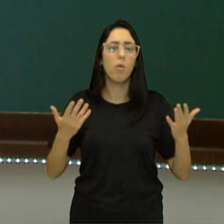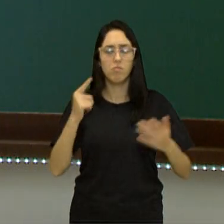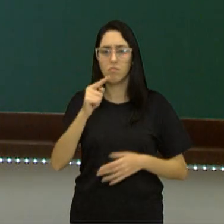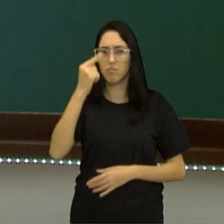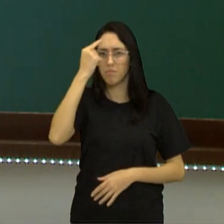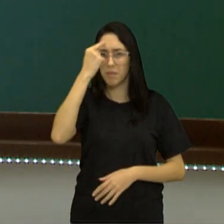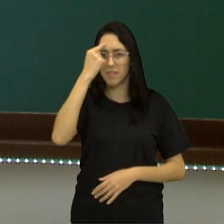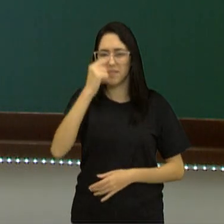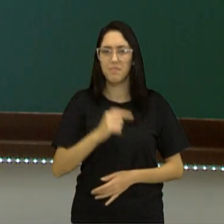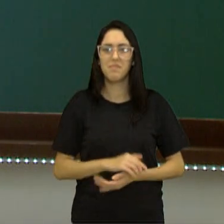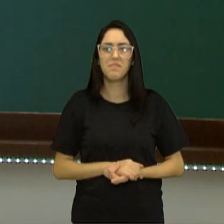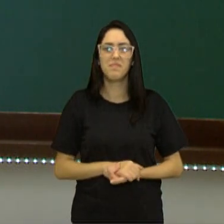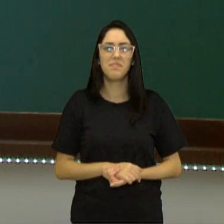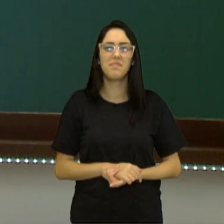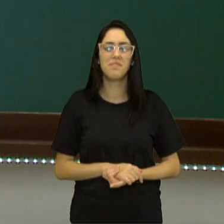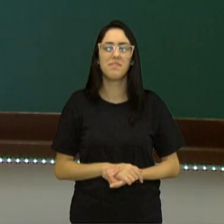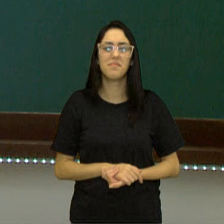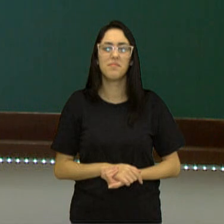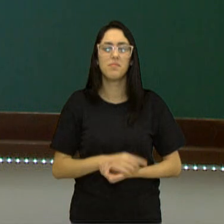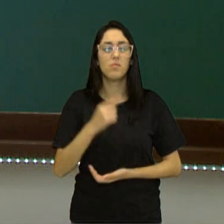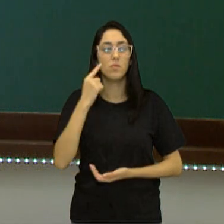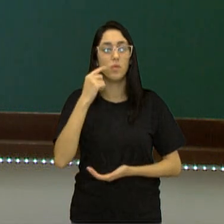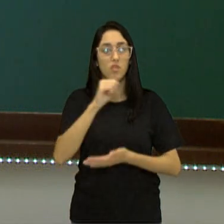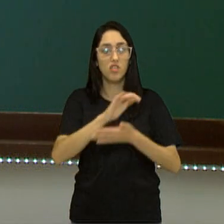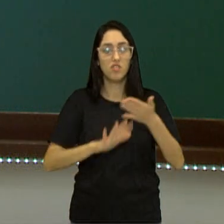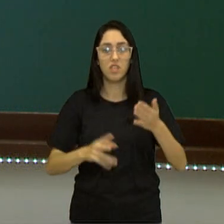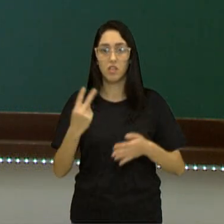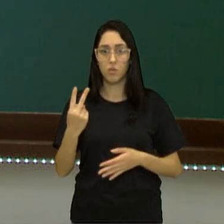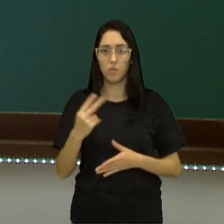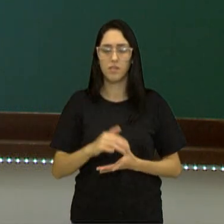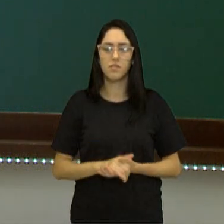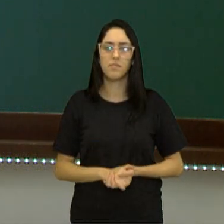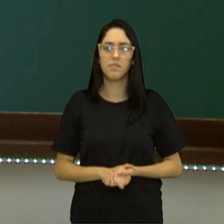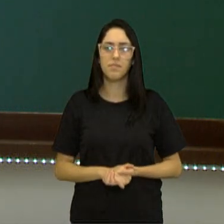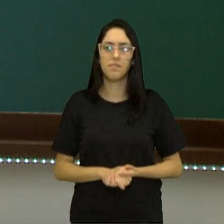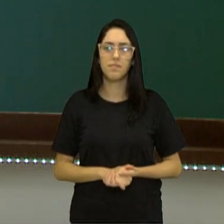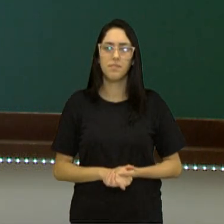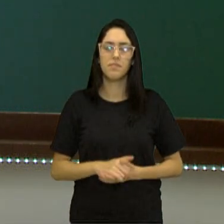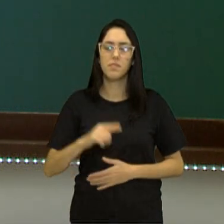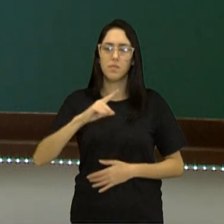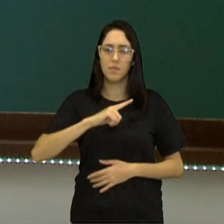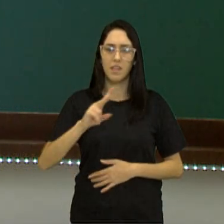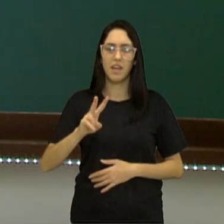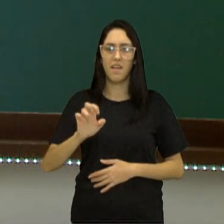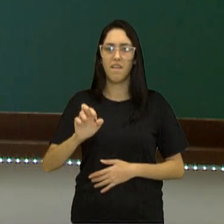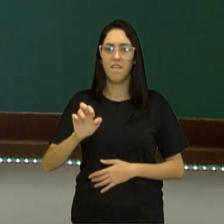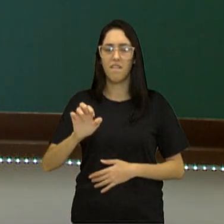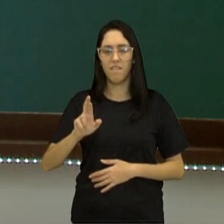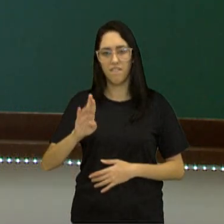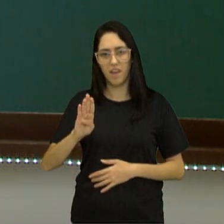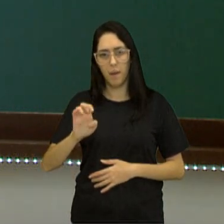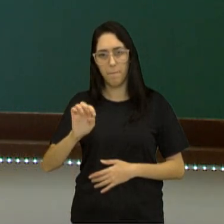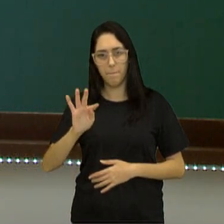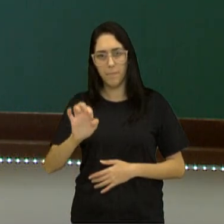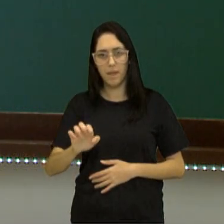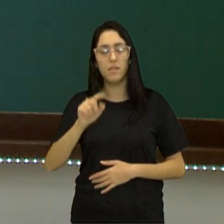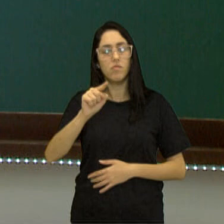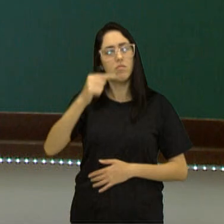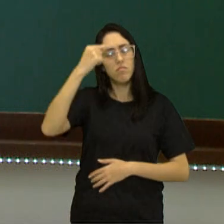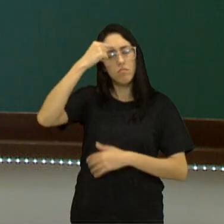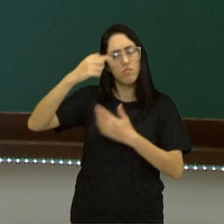nisso. Vejam a atividade 2. Para escrever os verbetes ou o verbete,